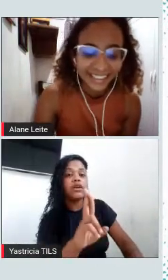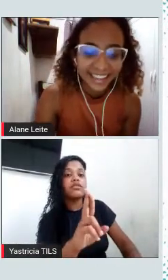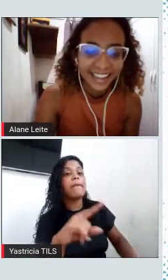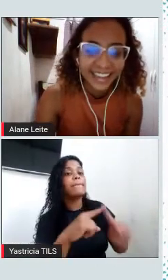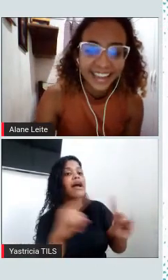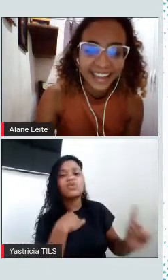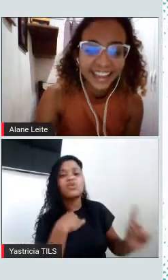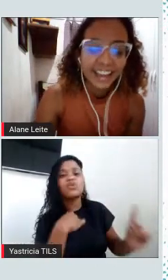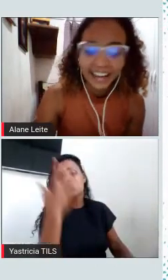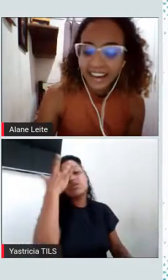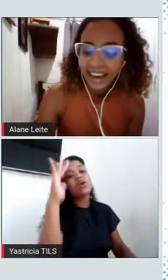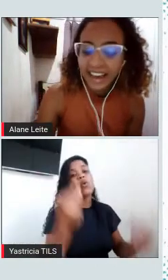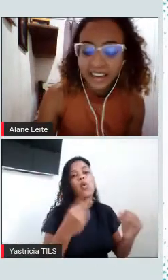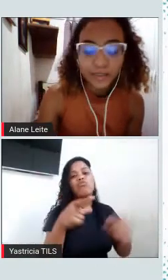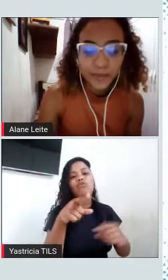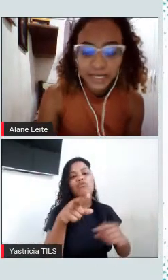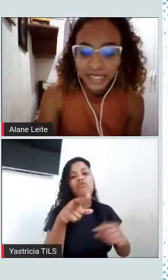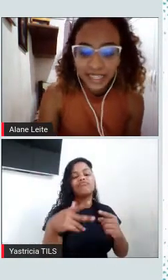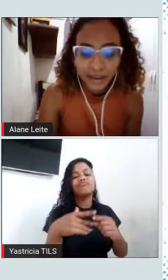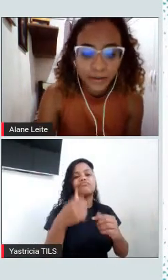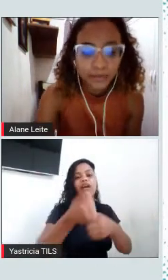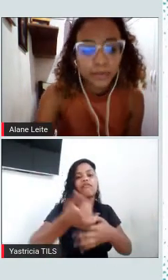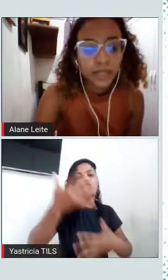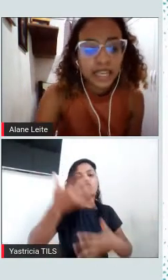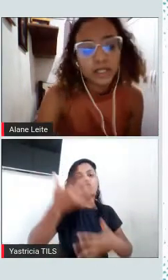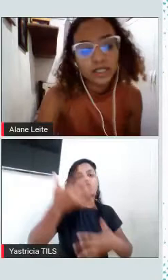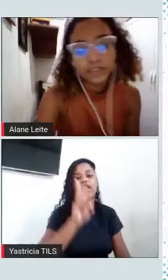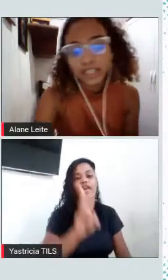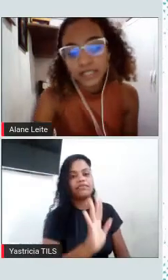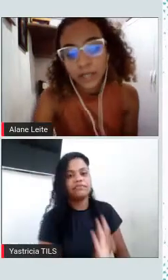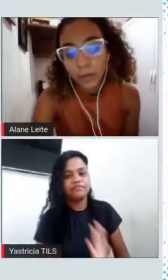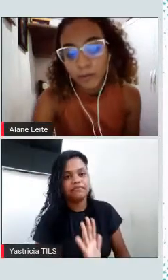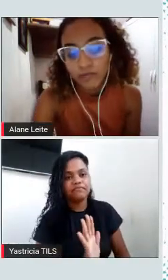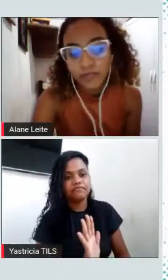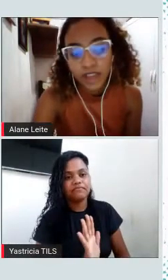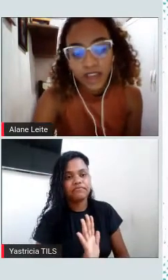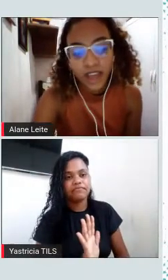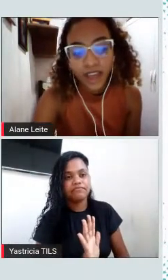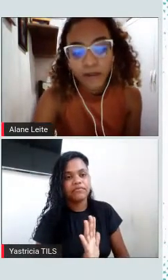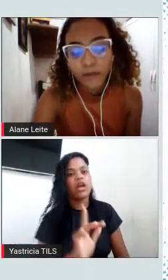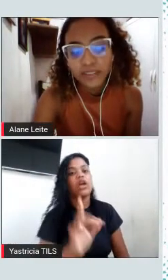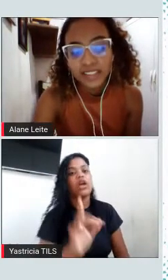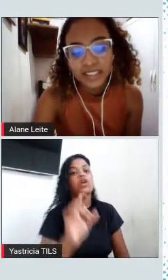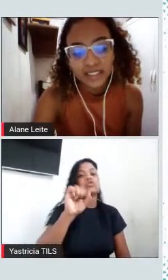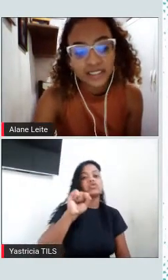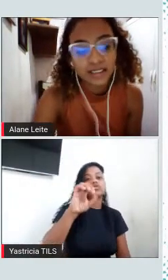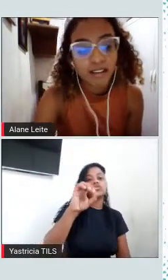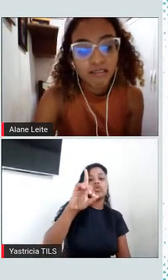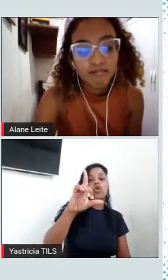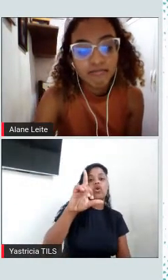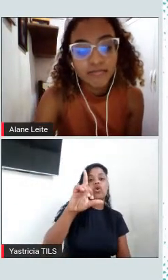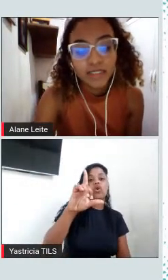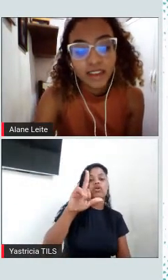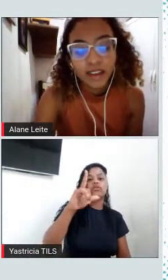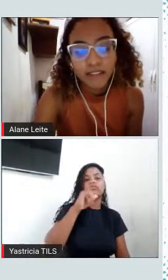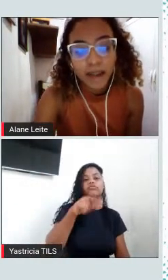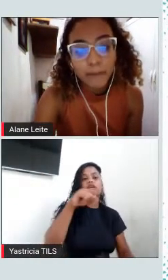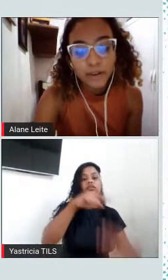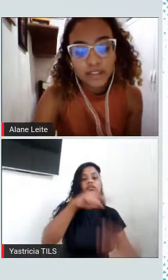aqui. Aí eu vou passar, ó, é solidificação, é condensação,